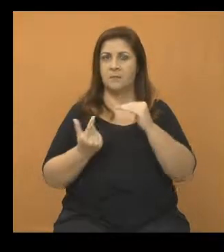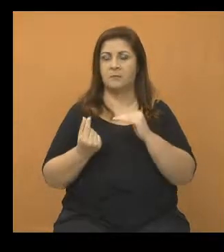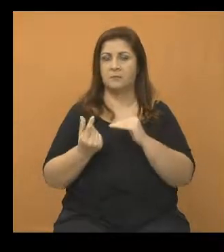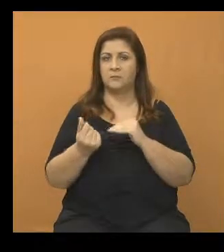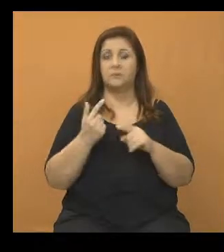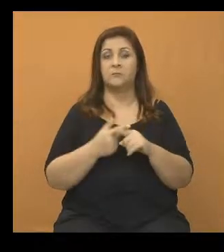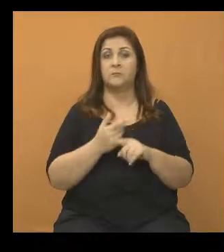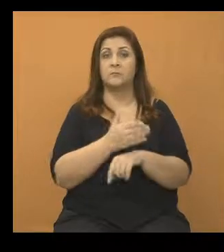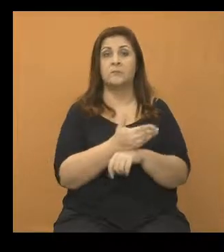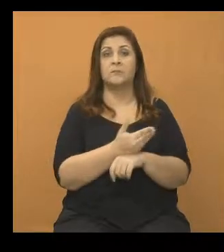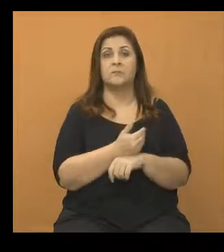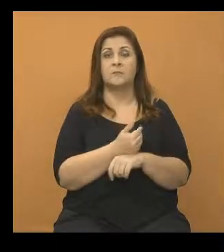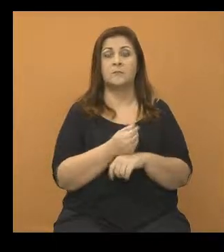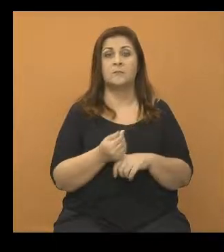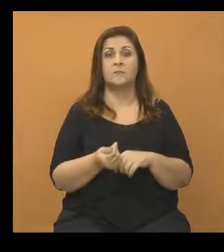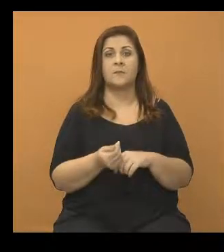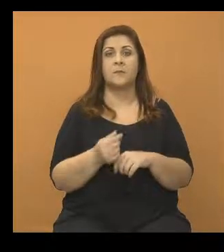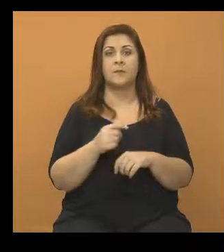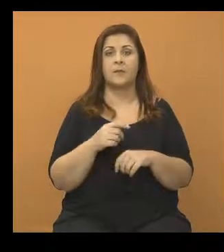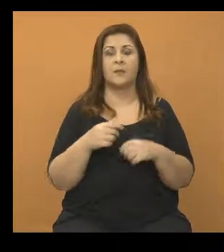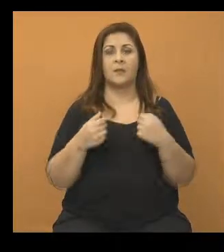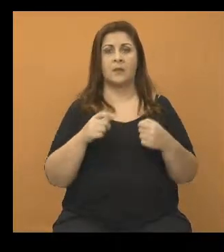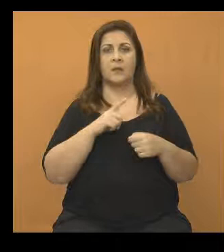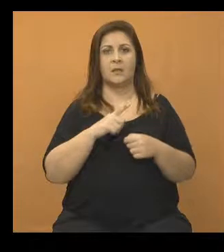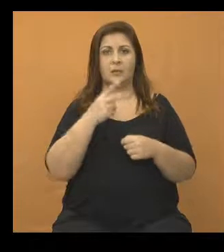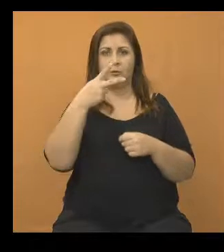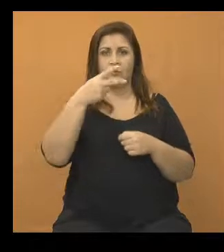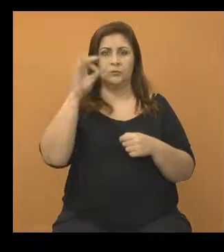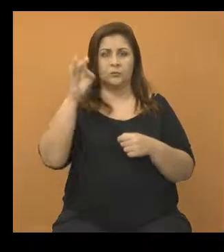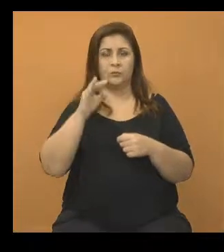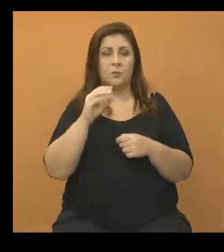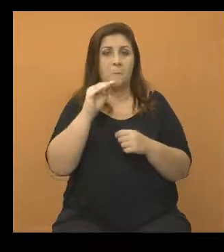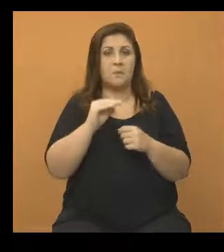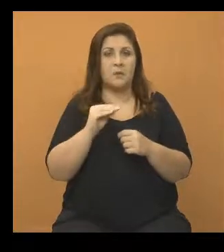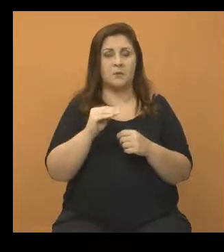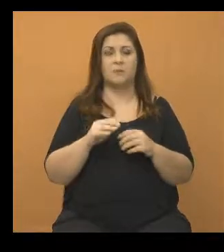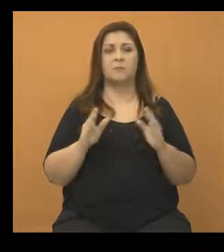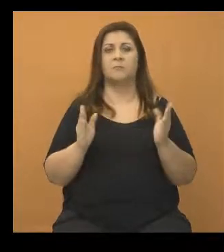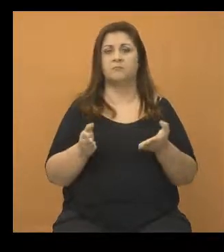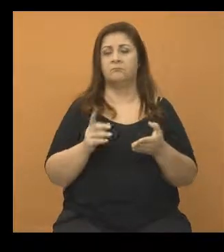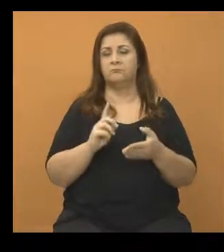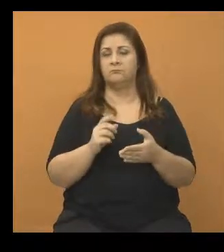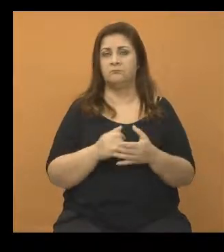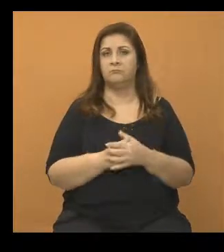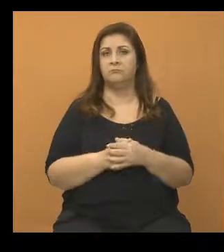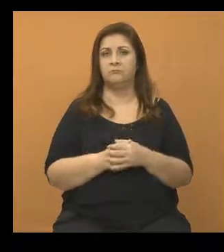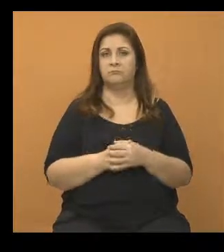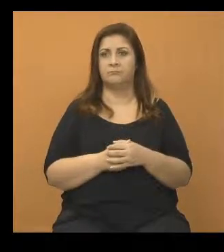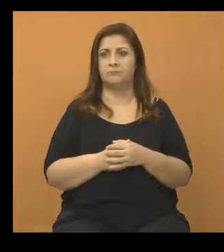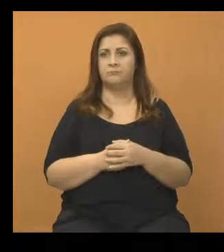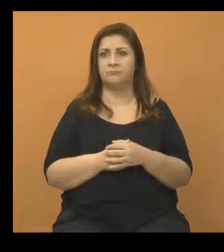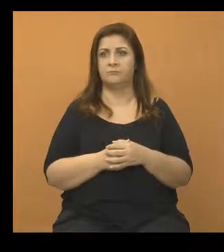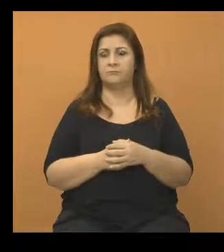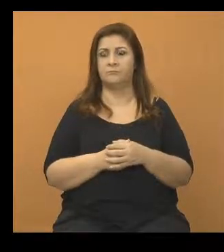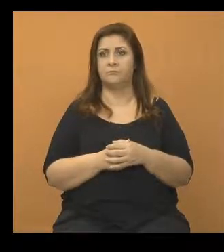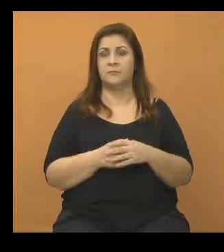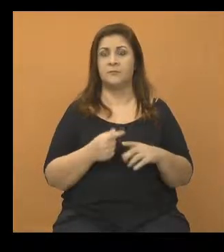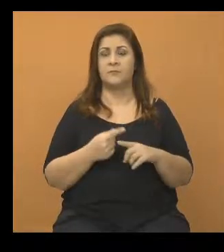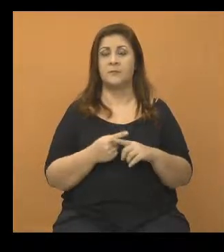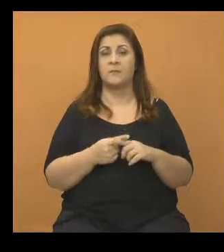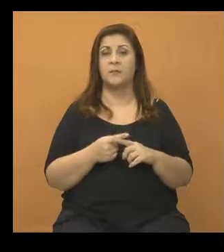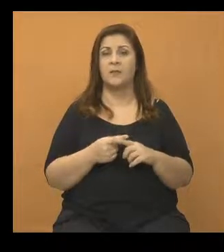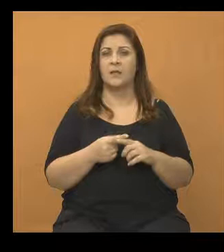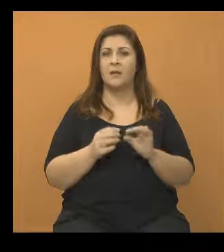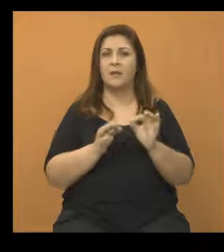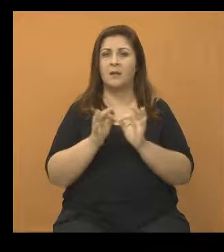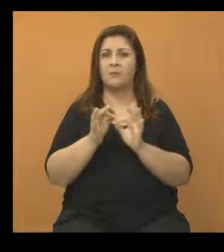porque antes tinha uma alíquota mínima de 2%. Né? Depois se mudou a alíquota do sistema de regulação, porque a regulação,